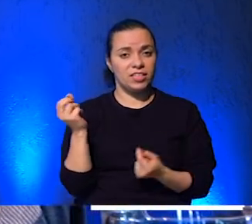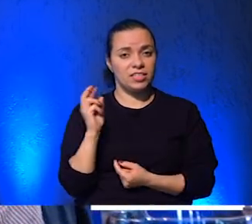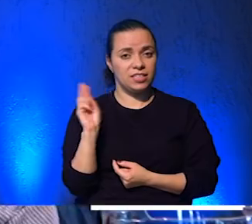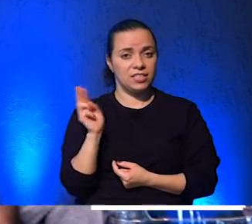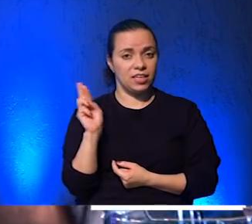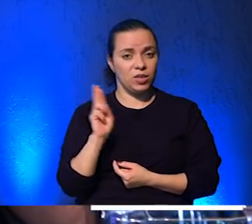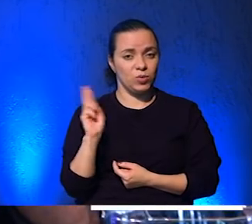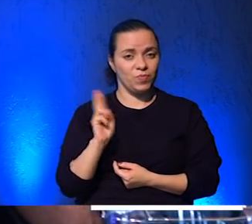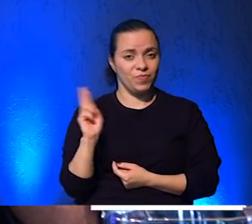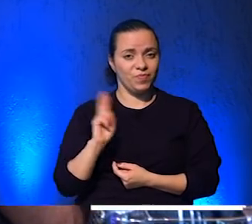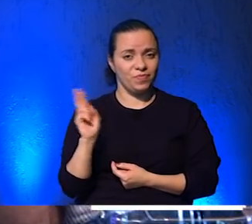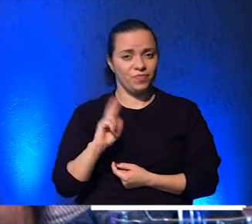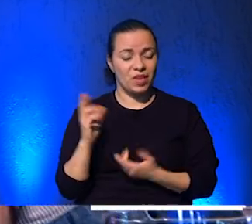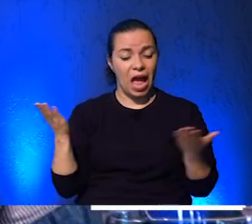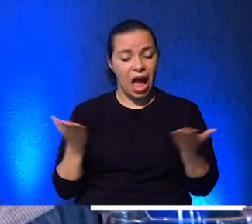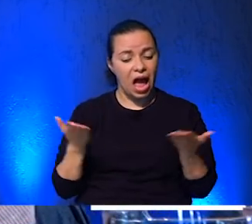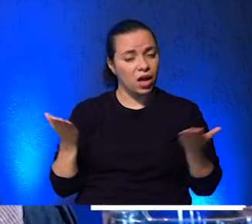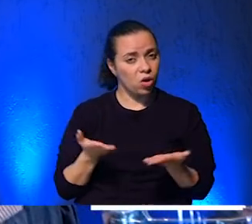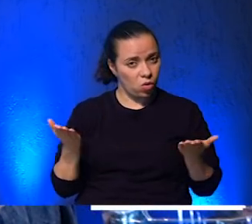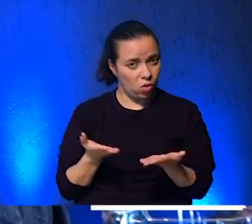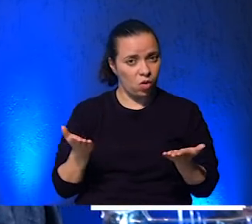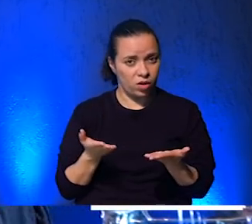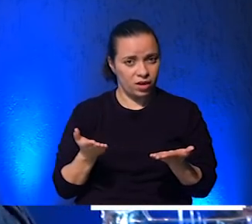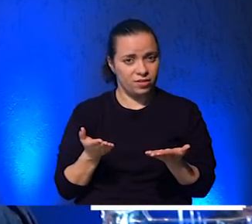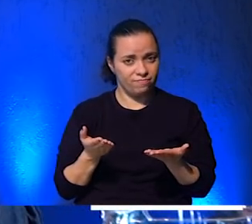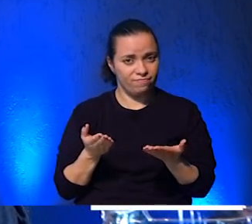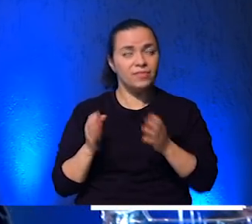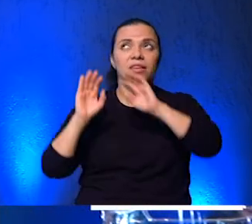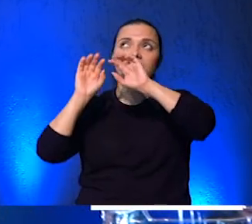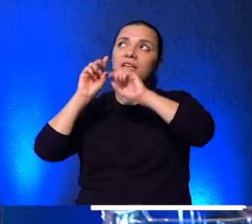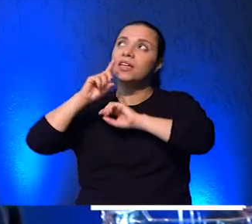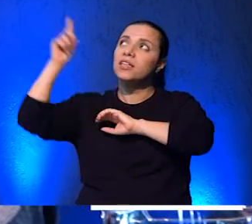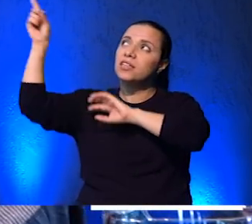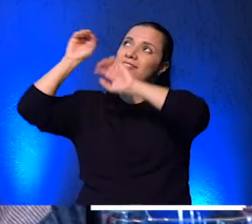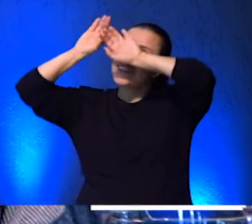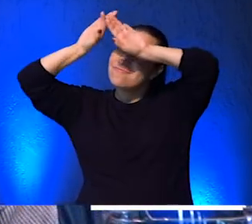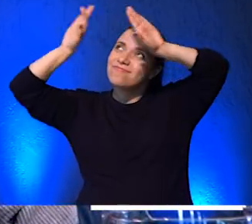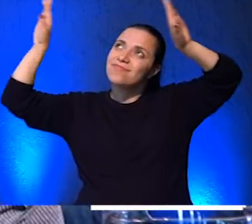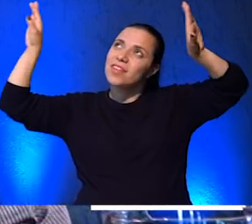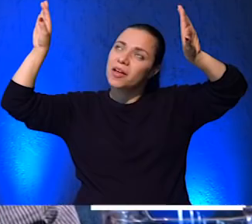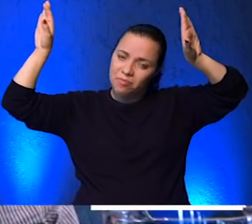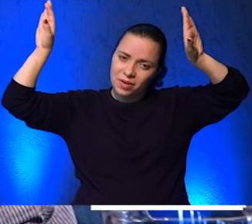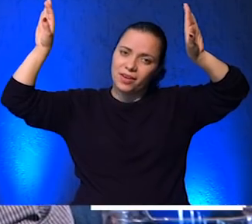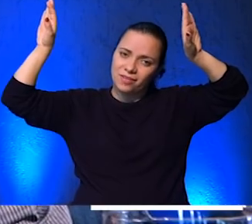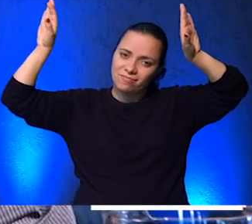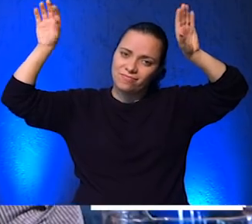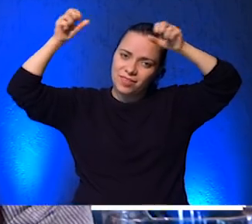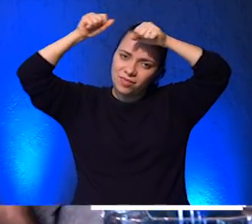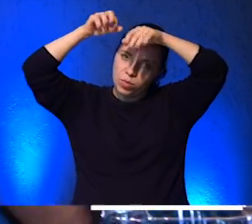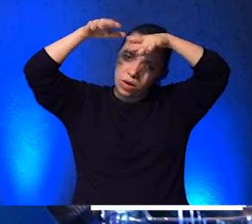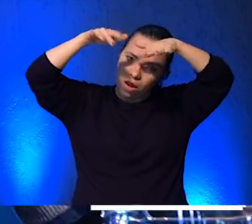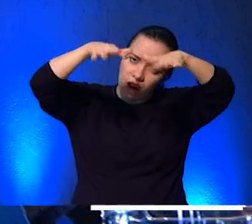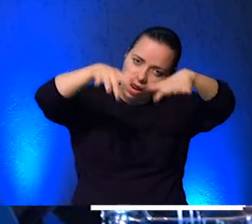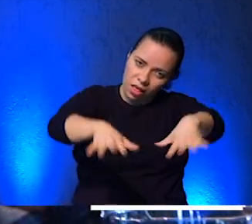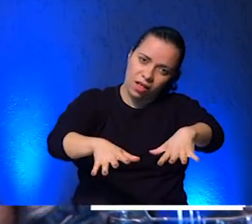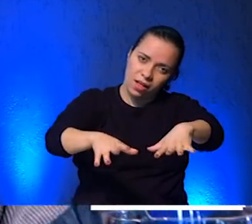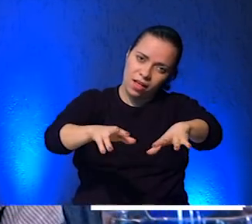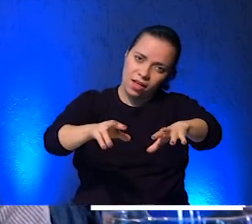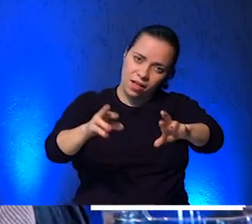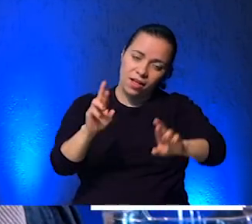janelas do céu e não derramar sobre vocês bençãos sem medida por favor meu deus